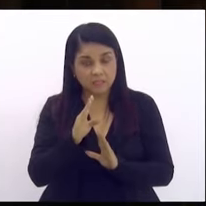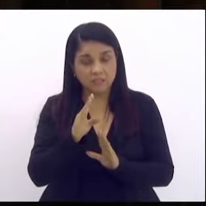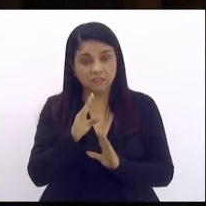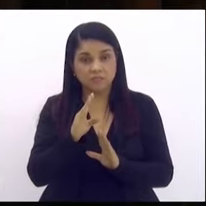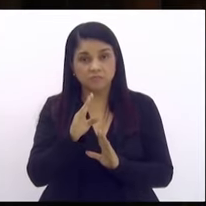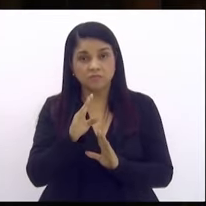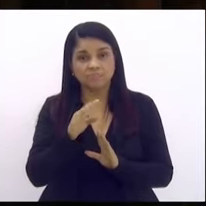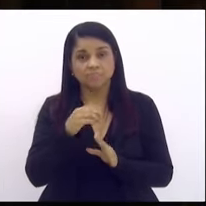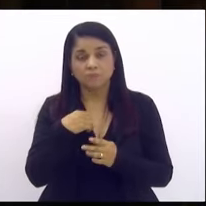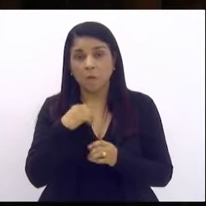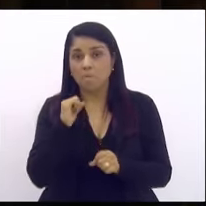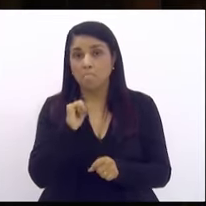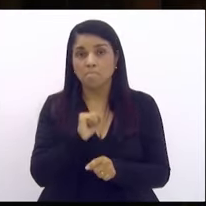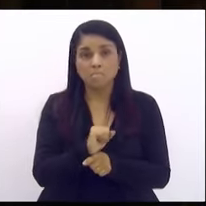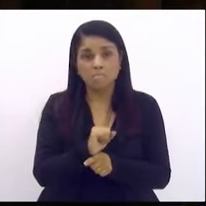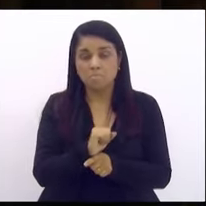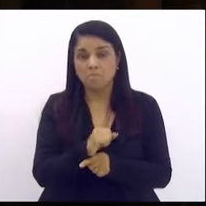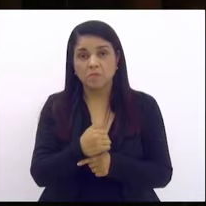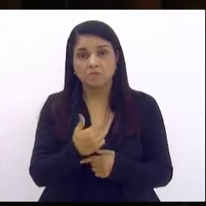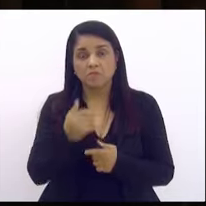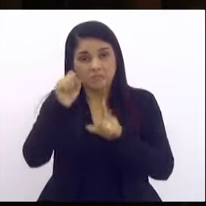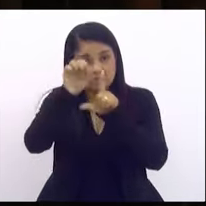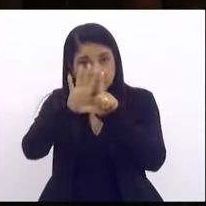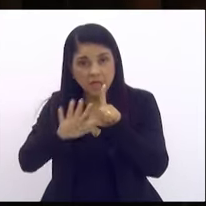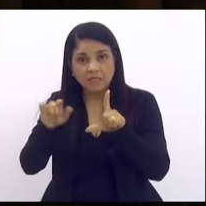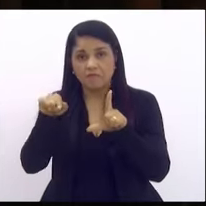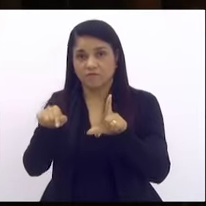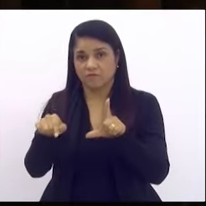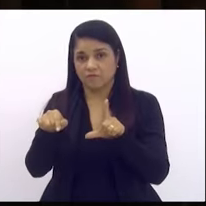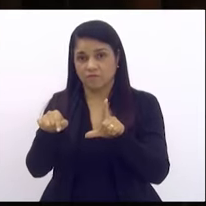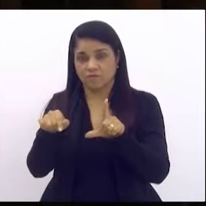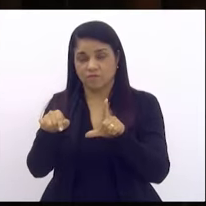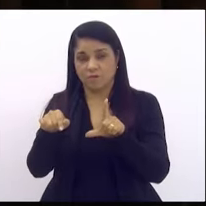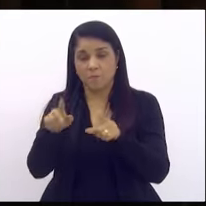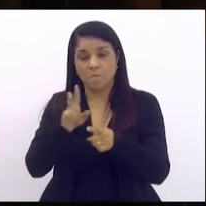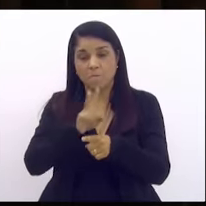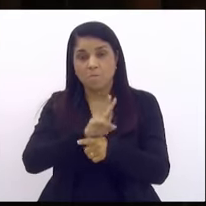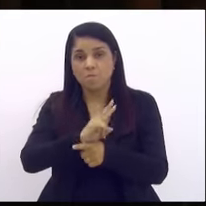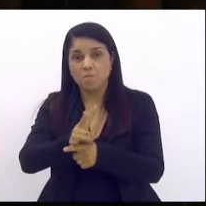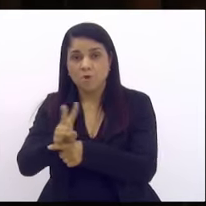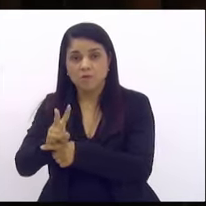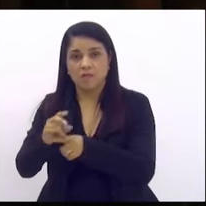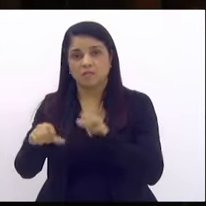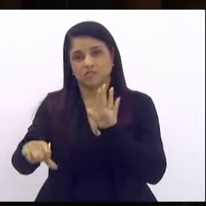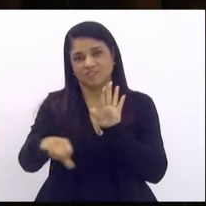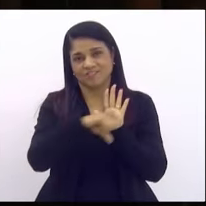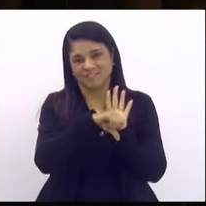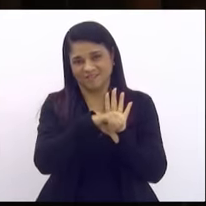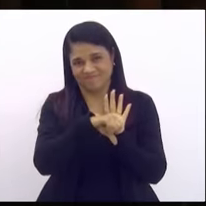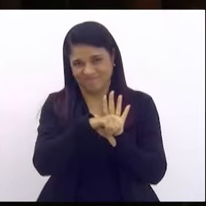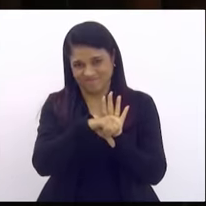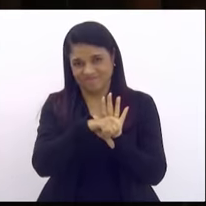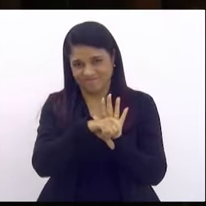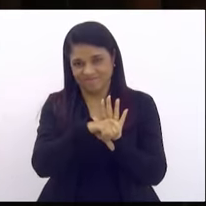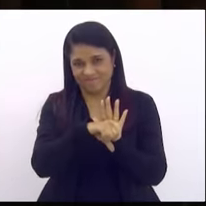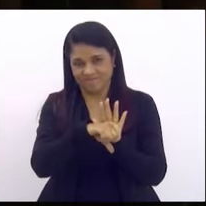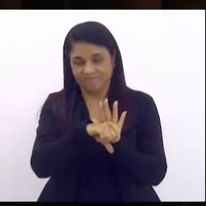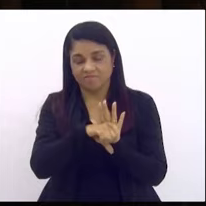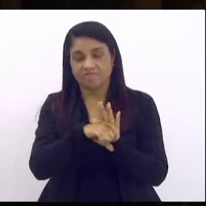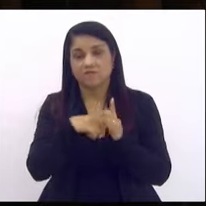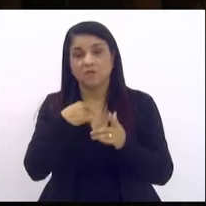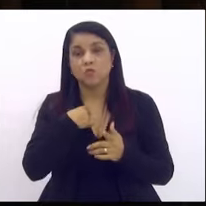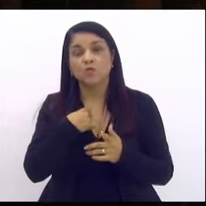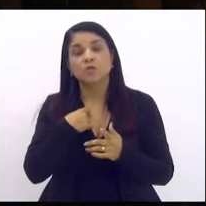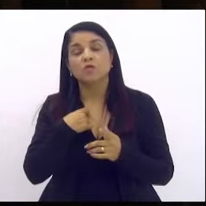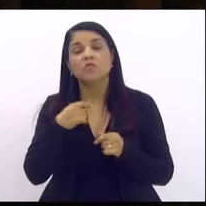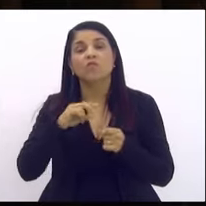reféns porque essas plataformas acabam protegendo os criminosos Então nesse sentido o que eu